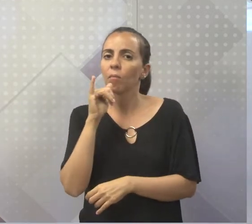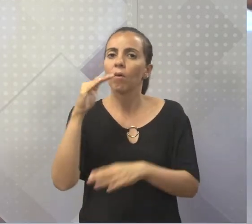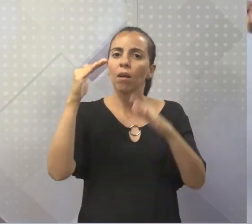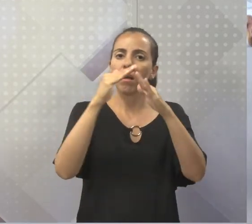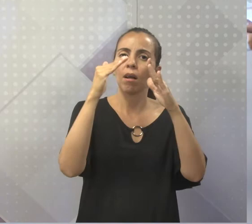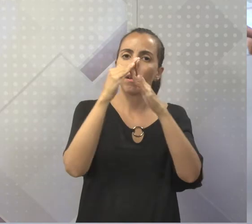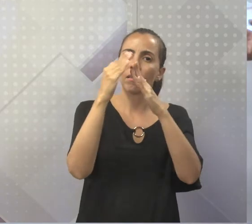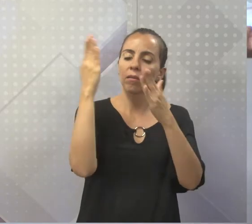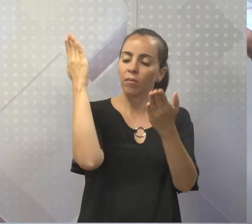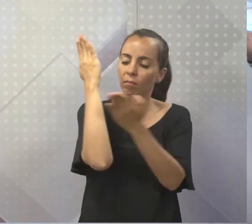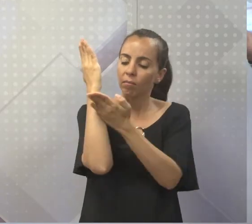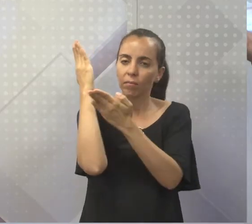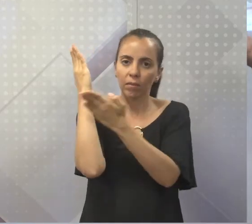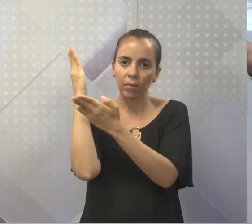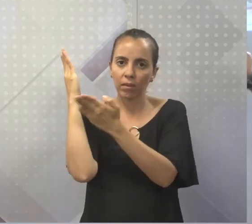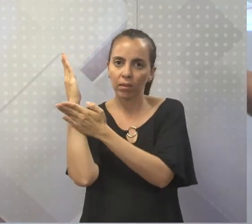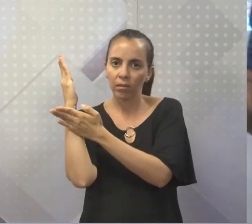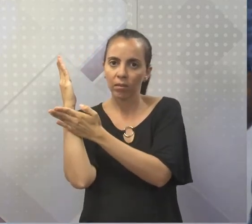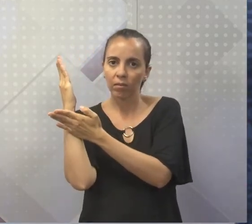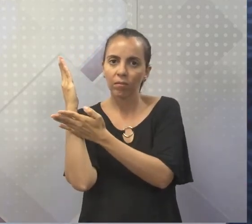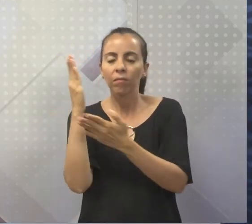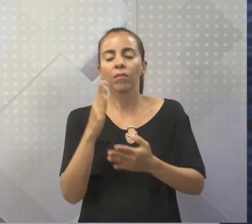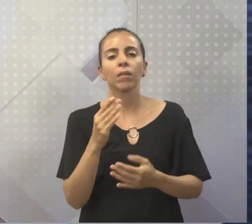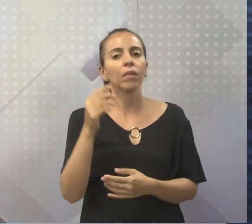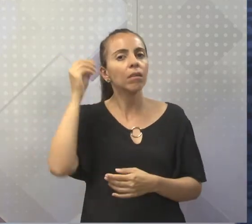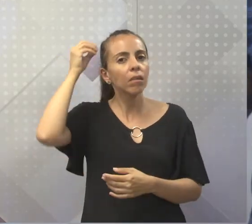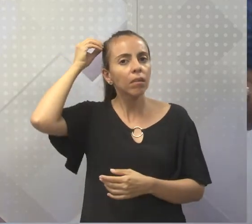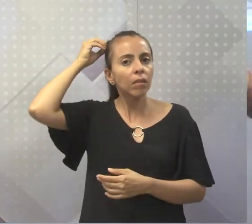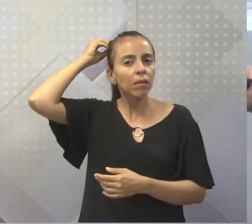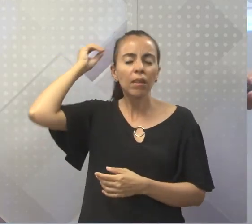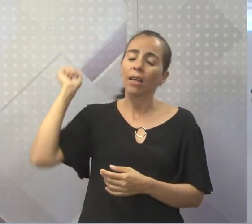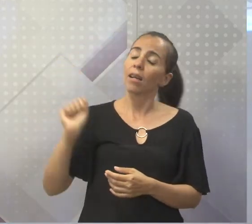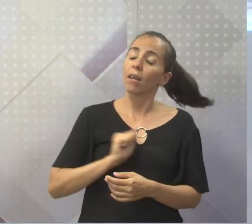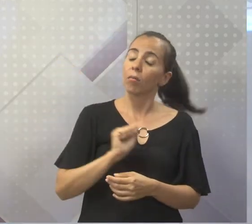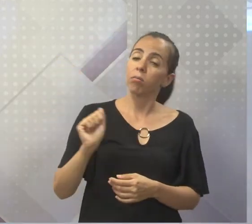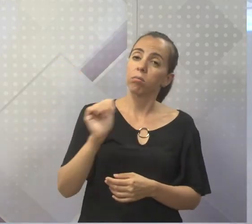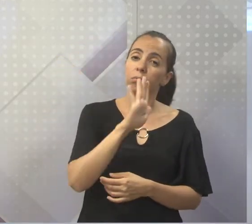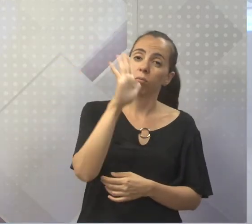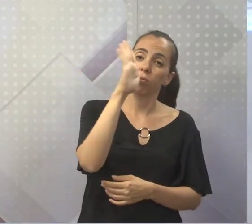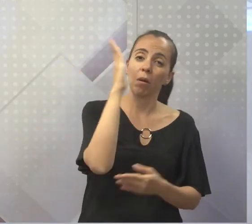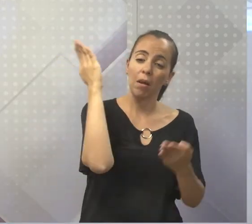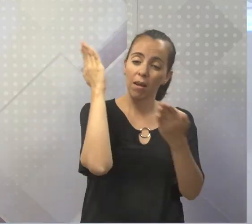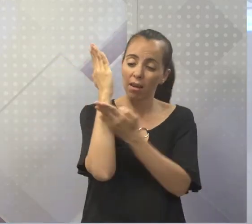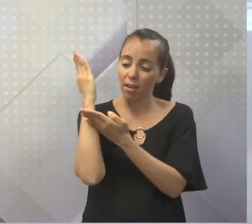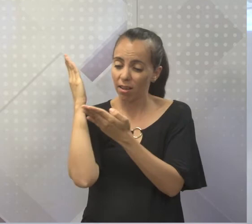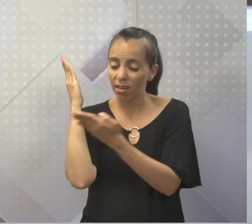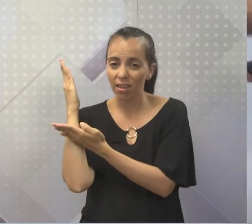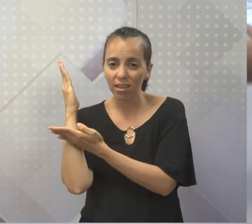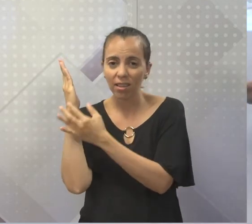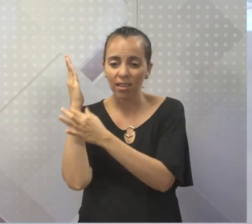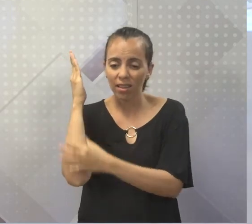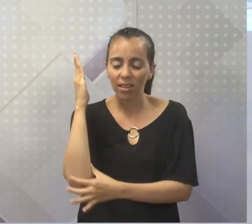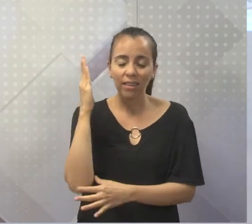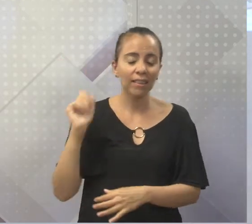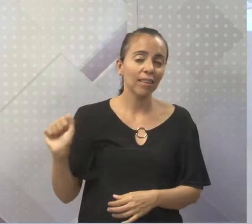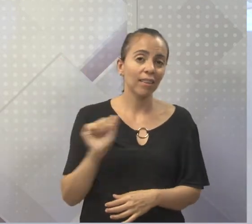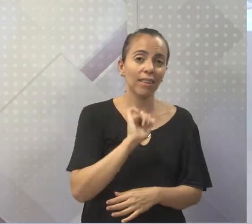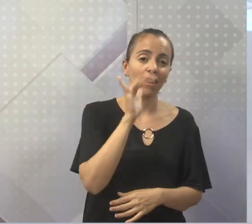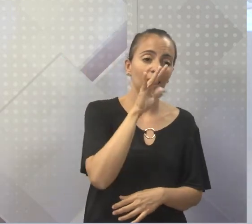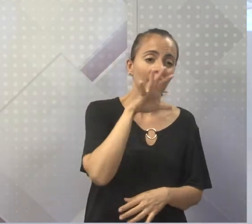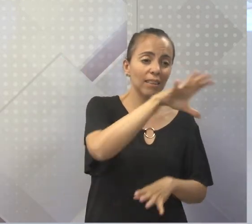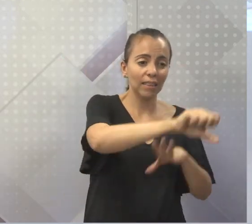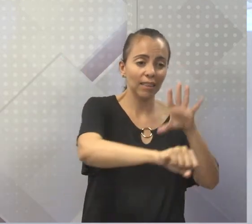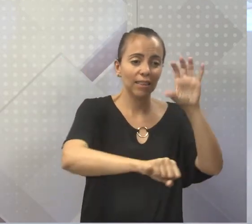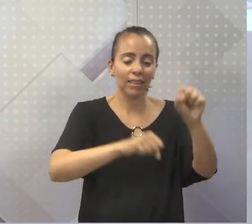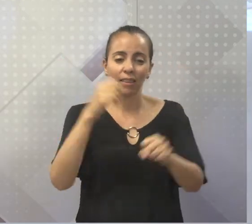onde o que ela faz uma casa de madeira aqui não tem muito sentido claríssimo essa madeira né E foi retirado de um de florestas seculares